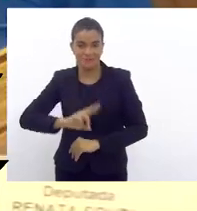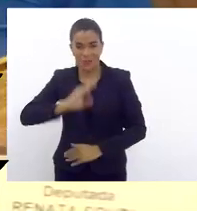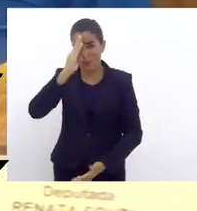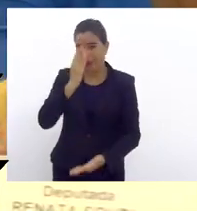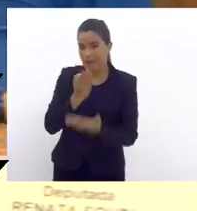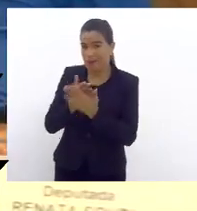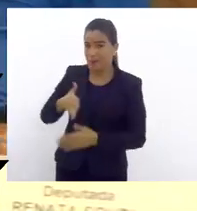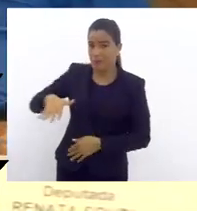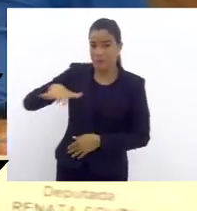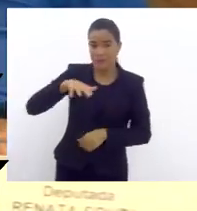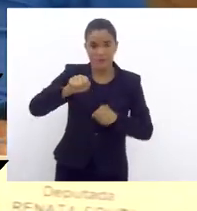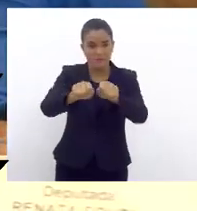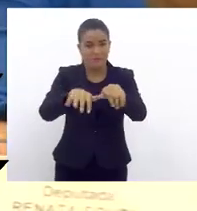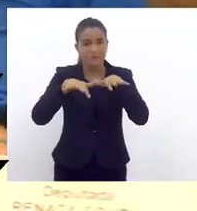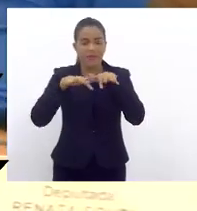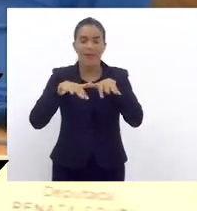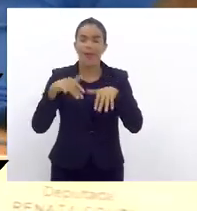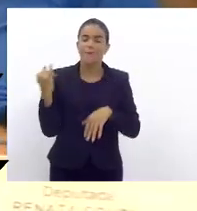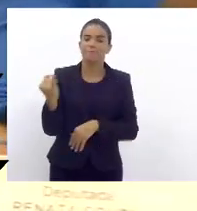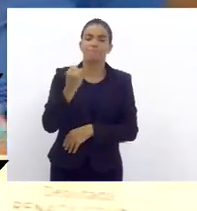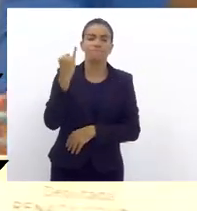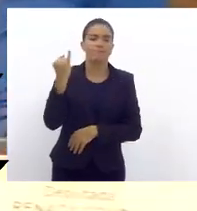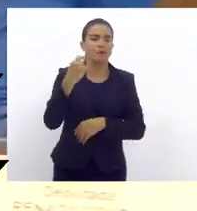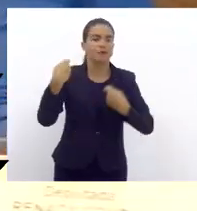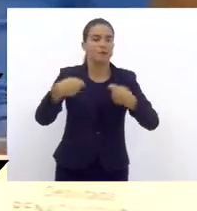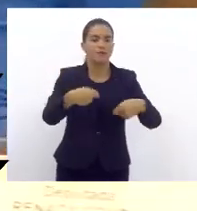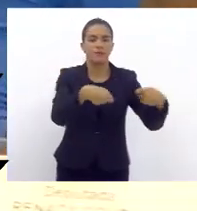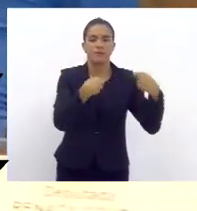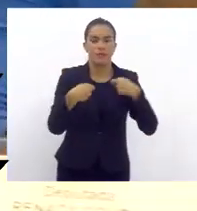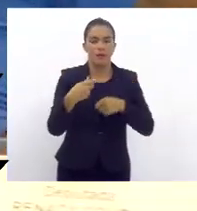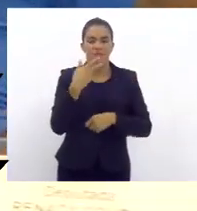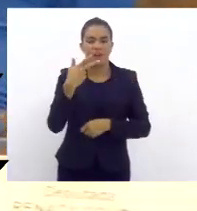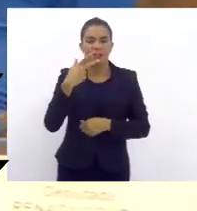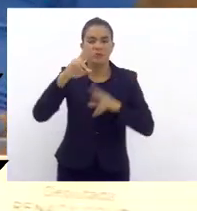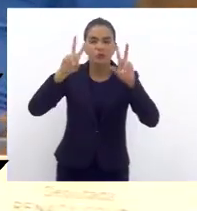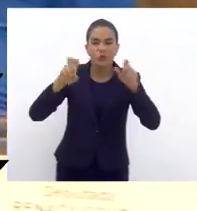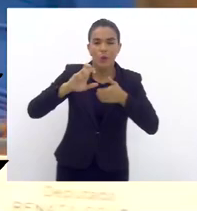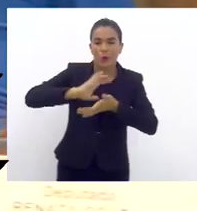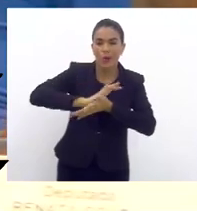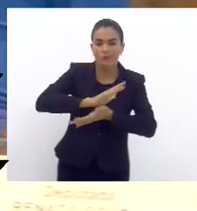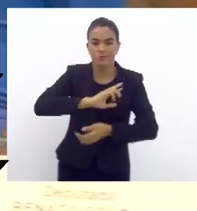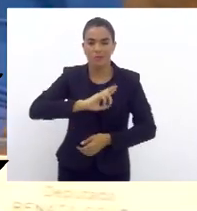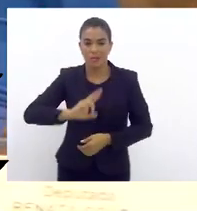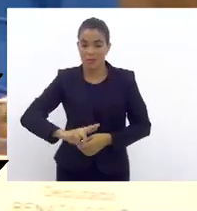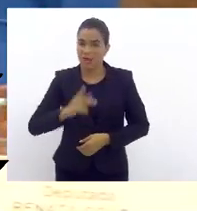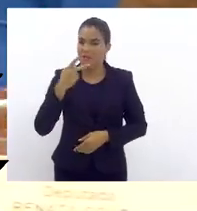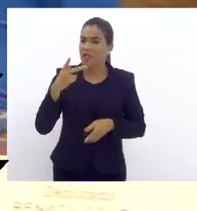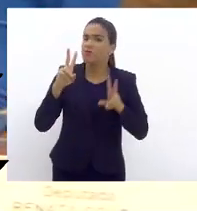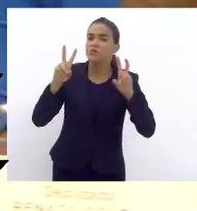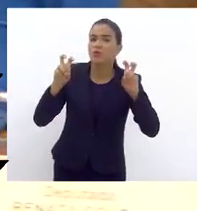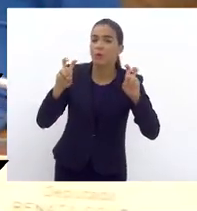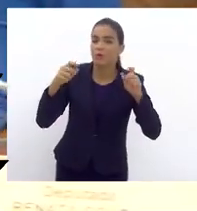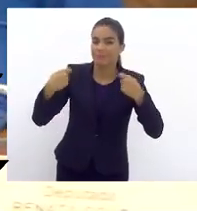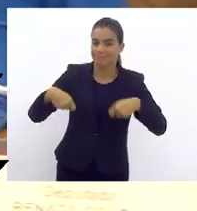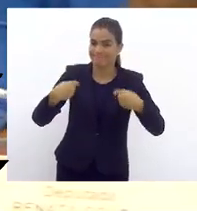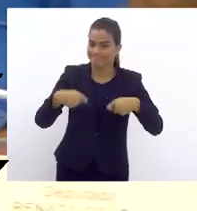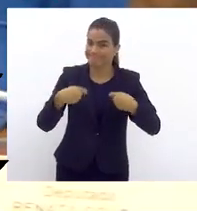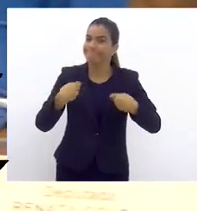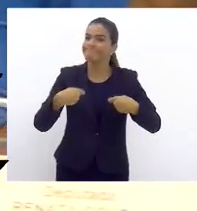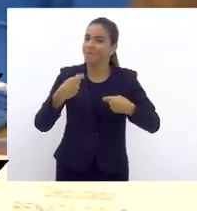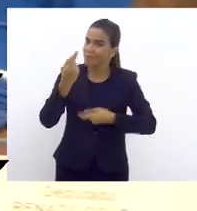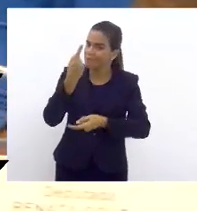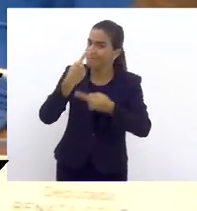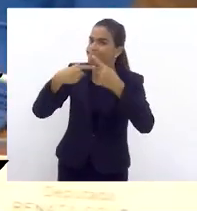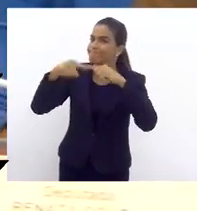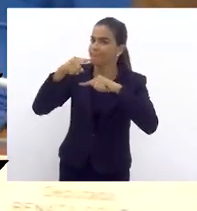que esse espaço ele é fundamental porque falar sobre o racismo religioso é falar sobre uma necessária reparação histórica